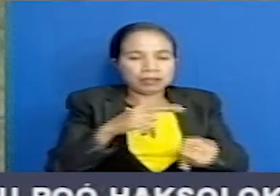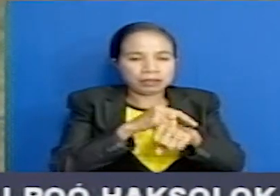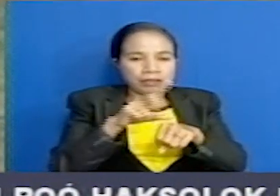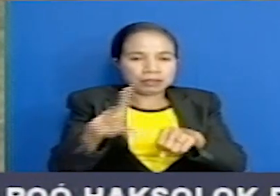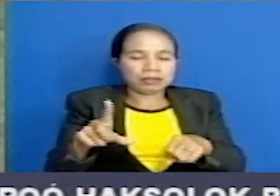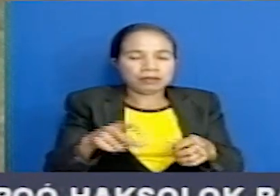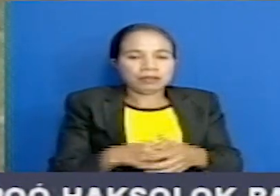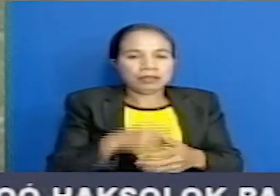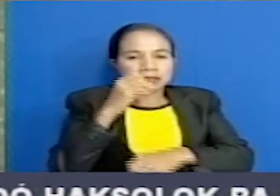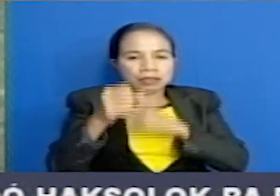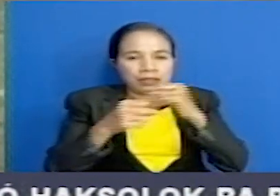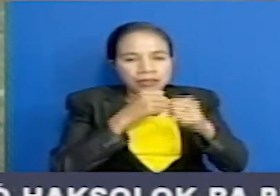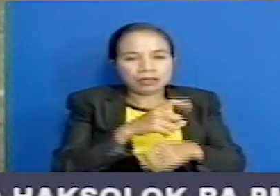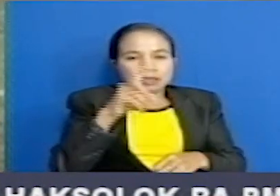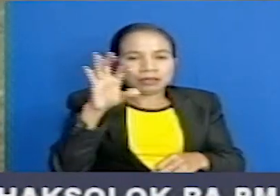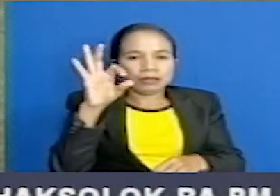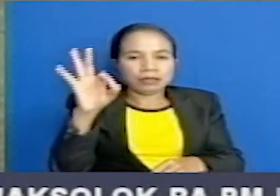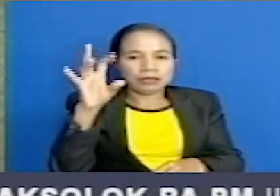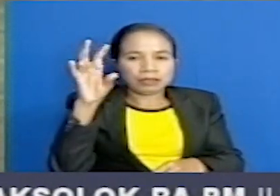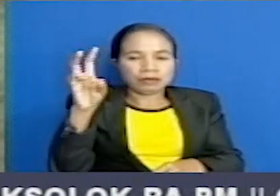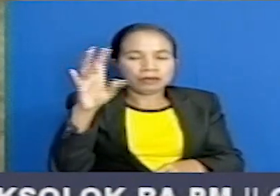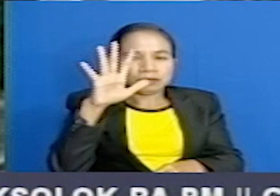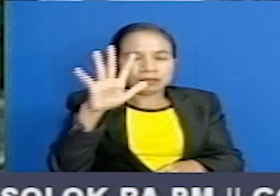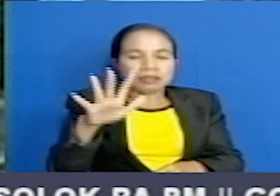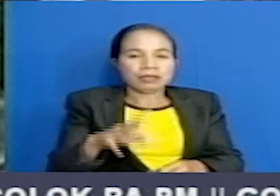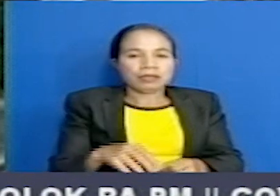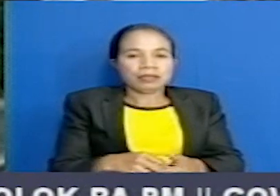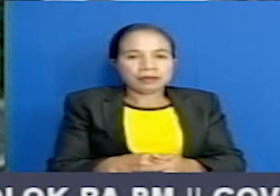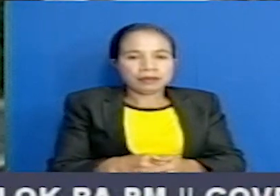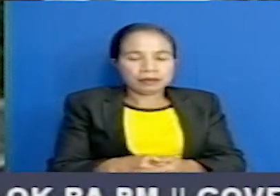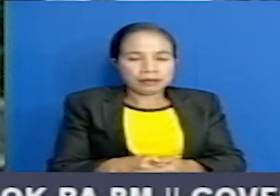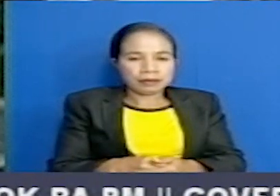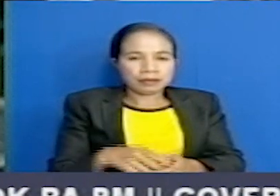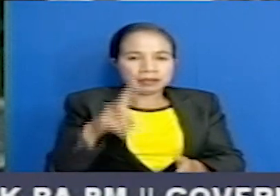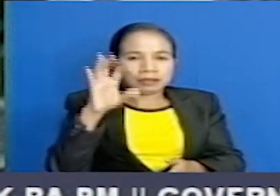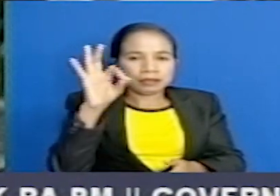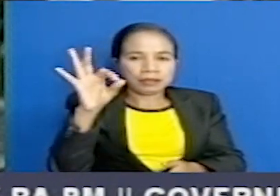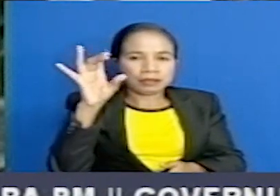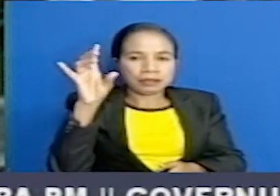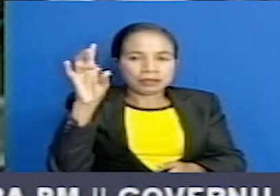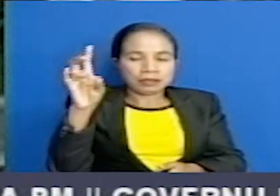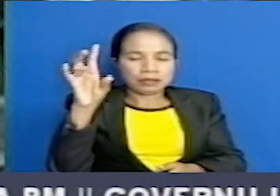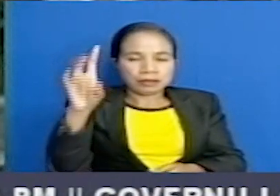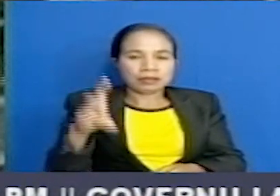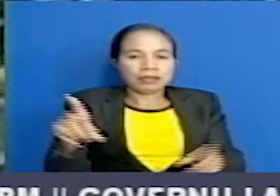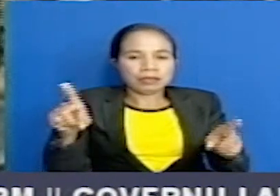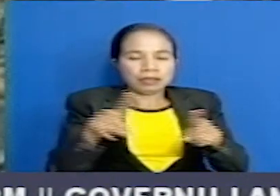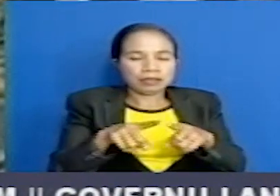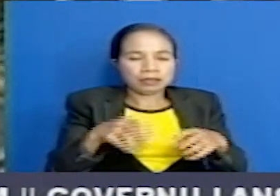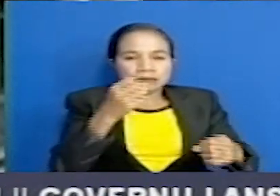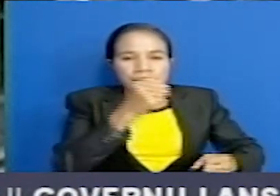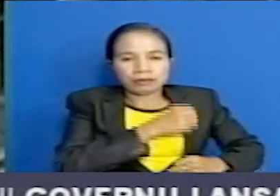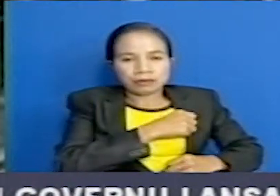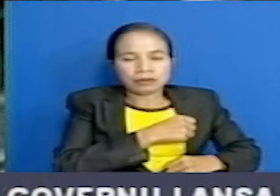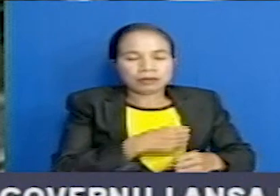nacional, e a Tinan Rihu Inda Tusia Hitunulu Racing Lima, Tau Rihu Inda Tusia Hitunulu Racing Hitu, Nudar Forsa